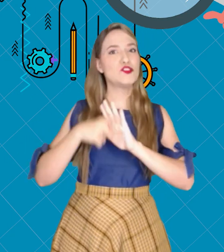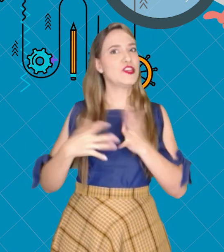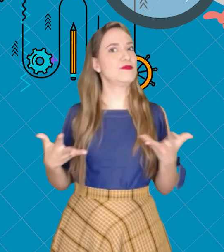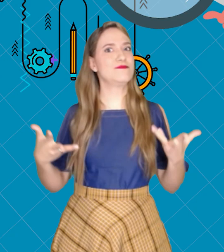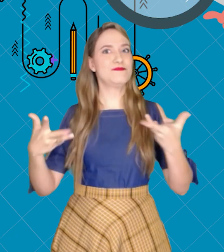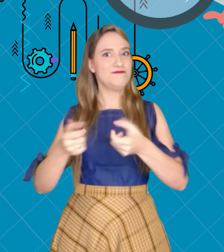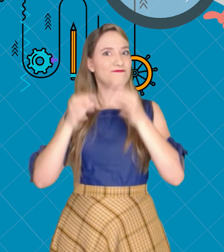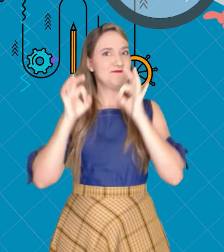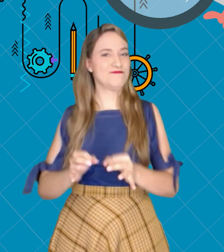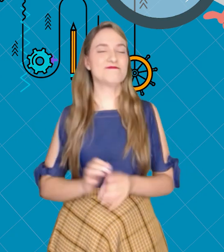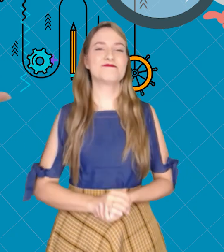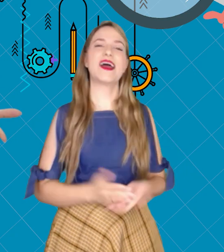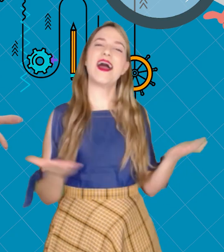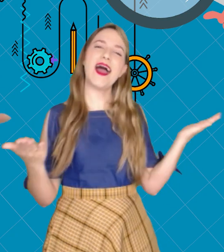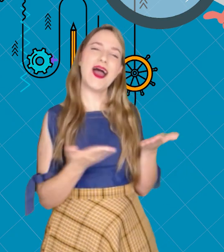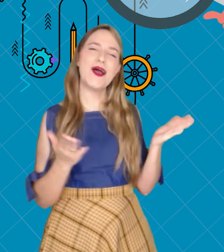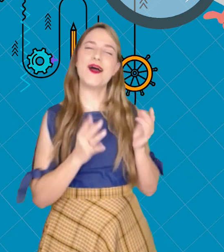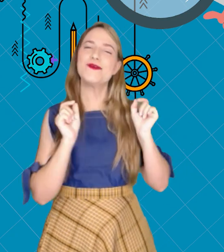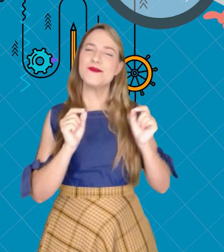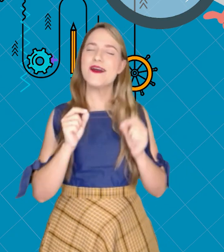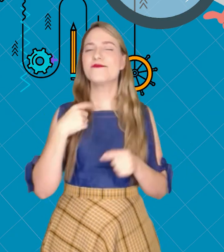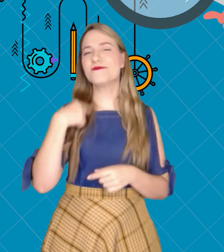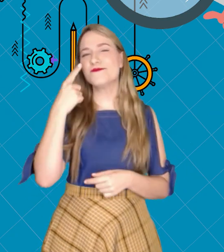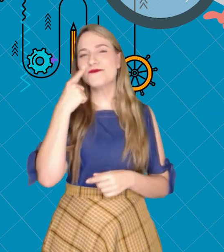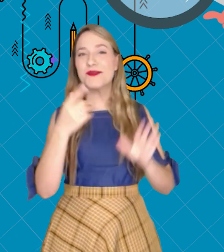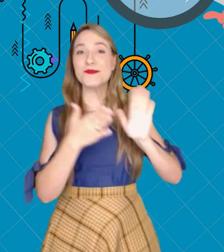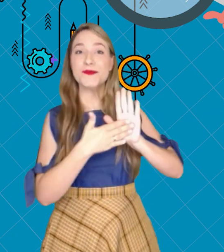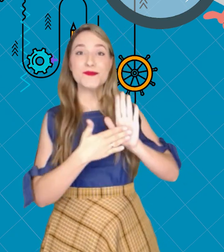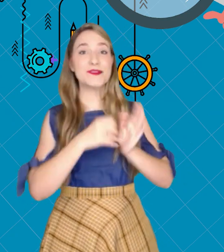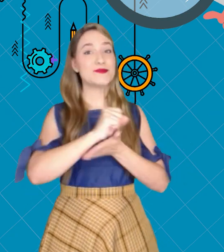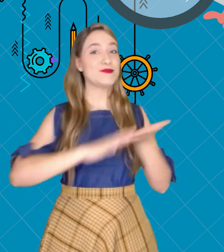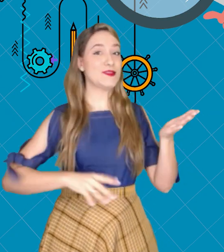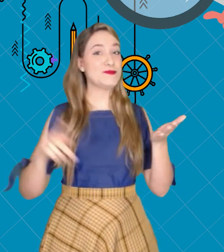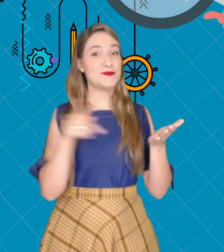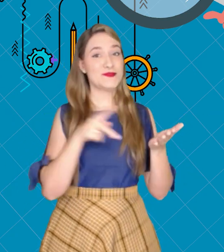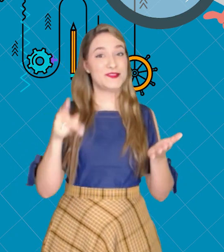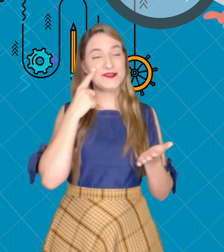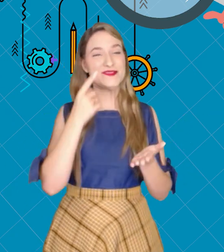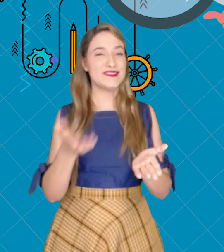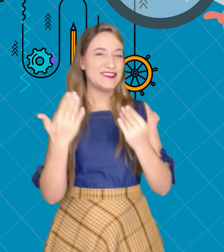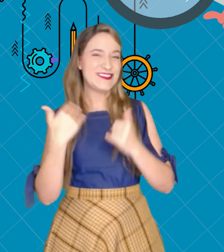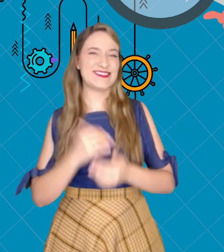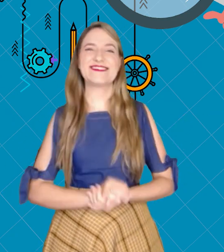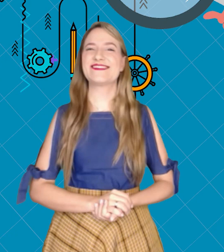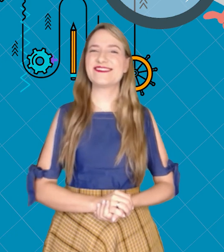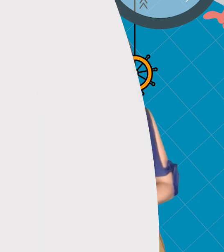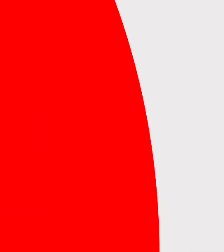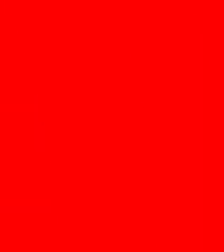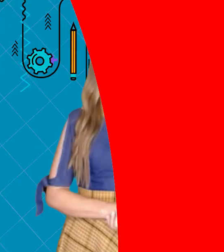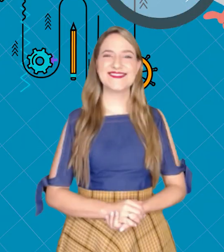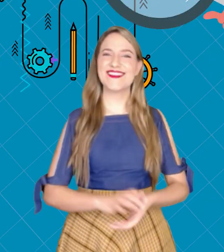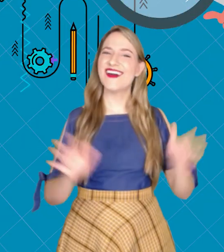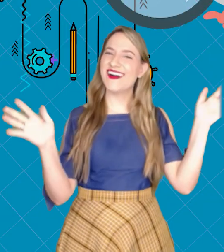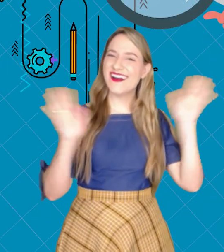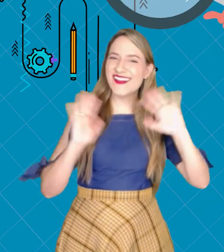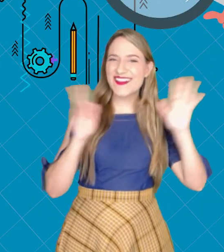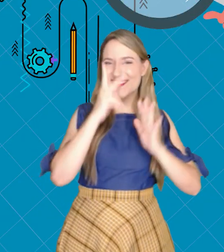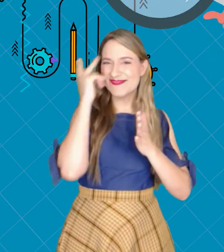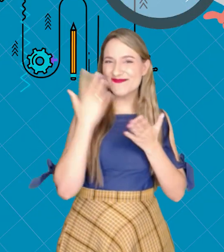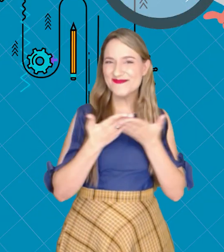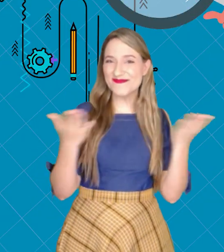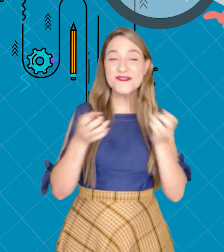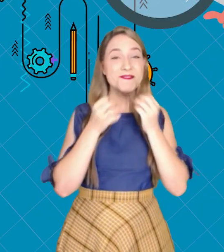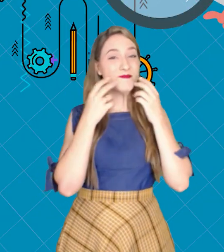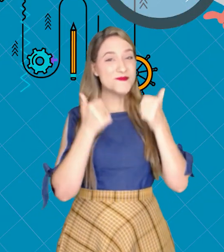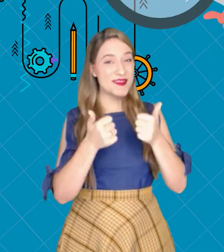foi incrível. Agora, vamos para a proposta de atividade com a professora Andriele. Olá,